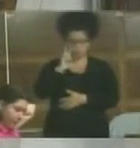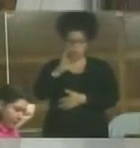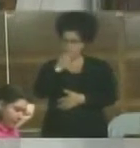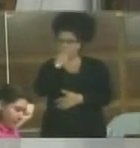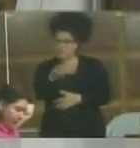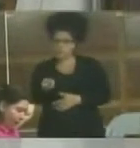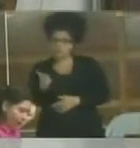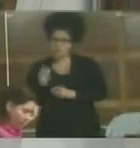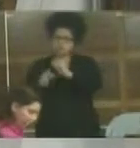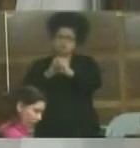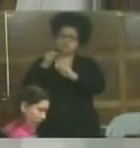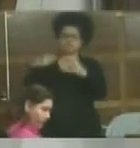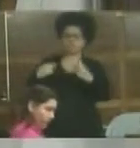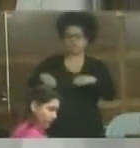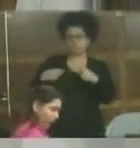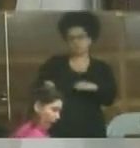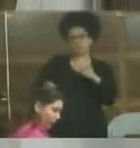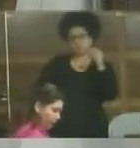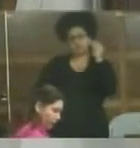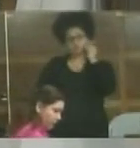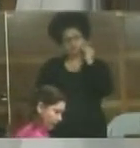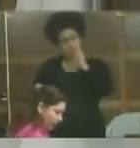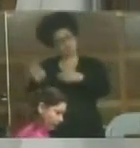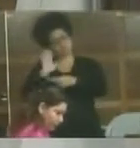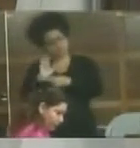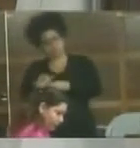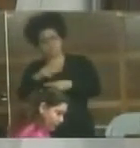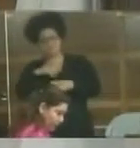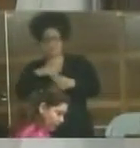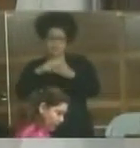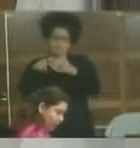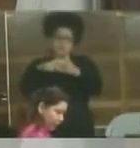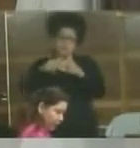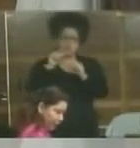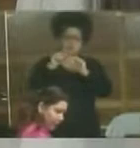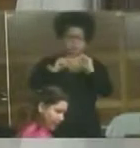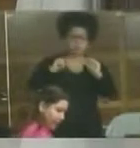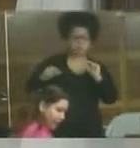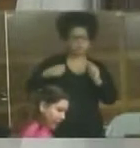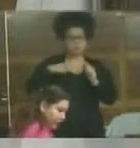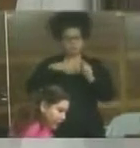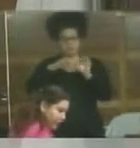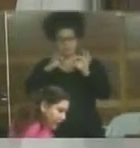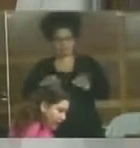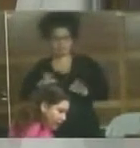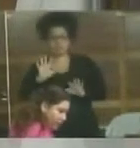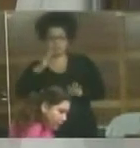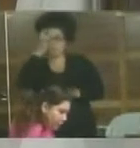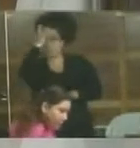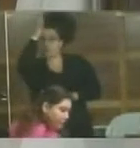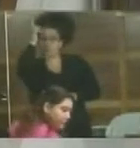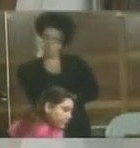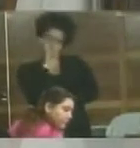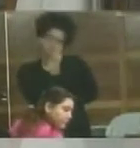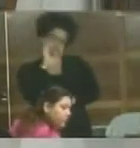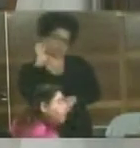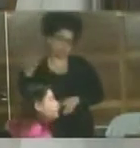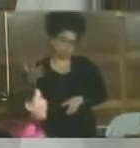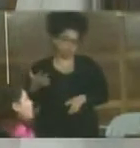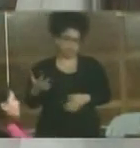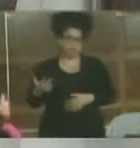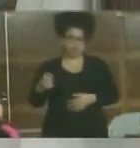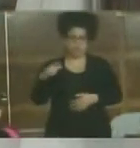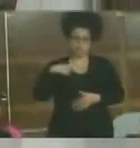o que precisava, tem diversos probleminhas, tenho certeza que de fácil solução, tem alguns